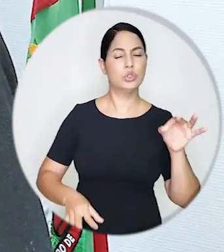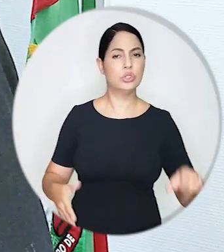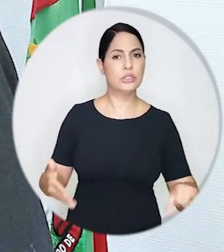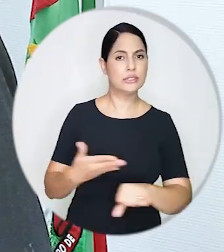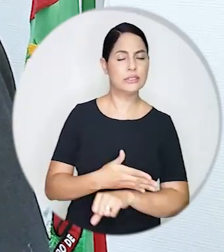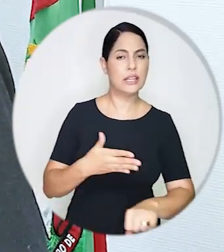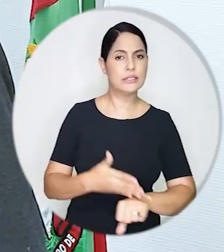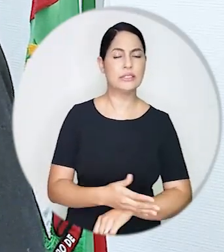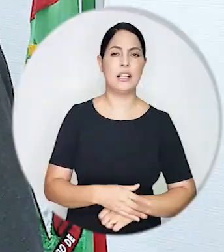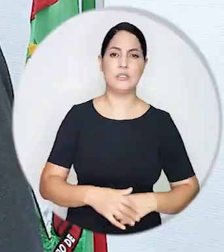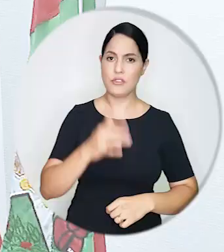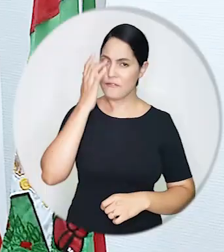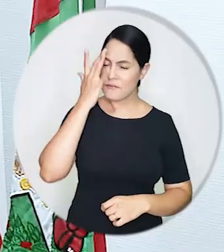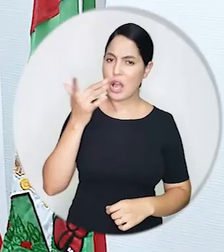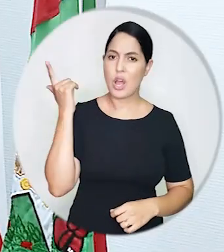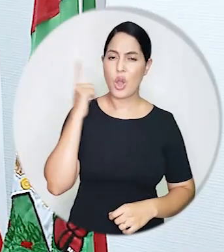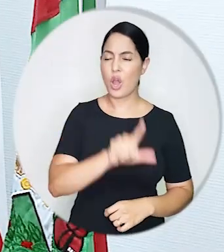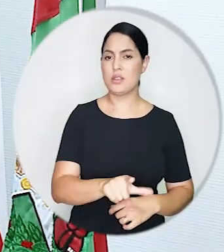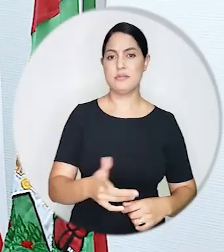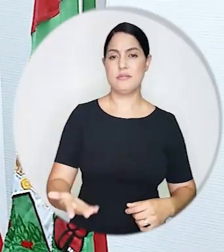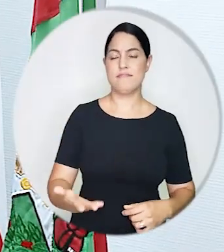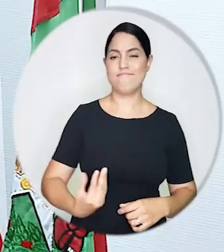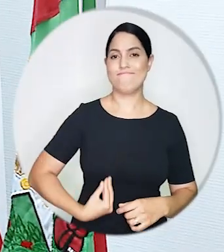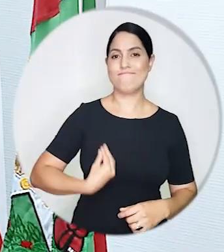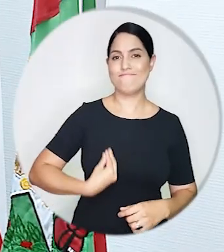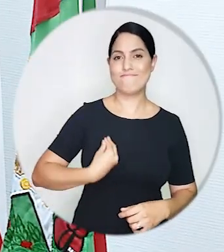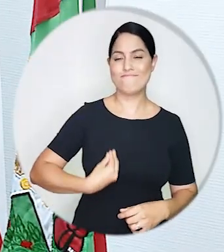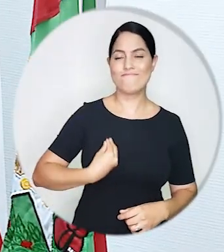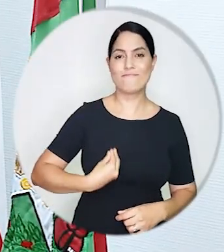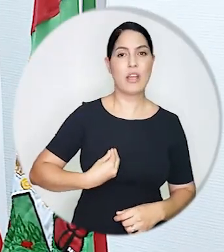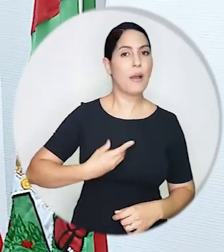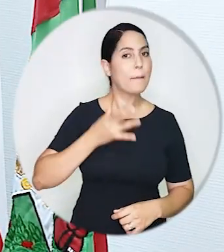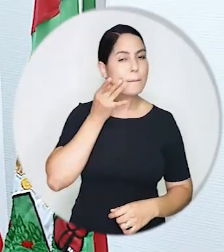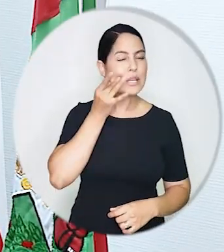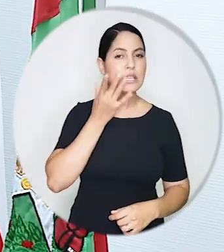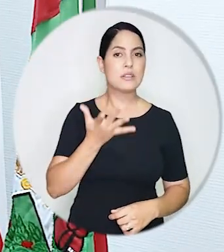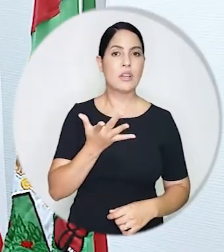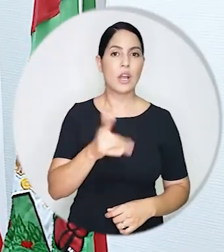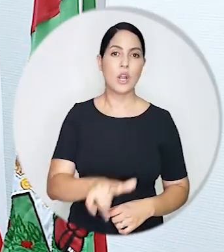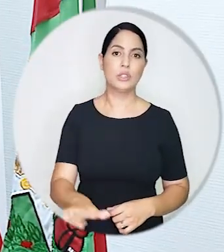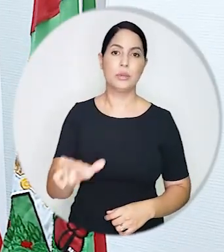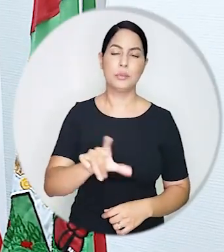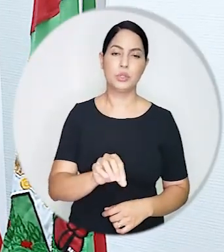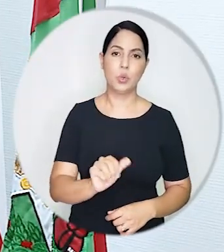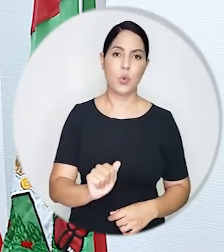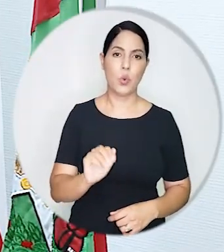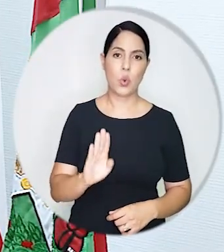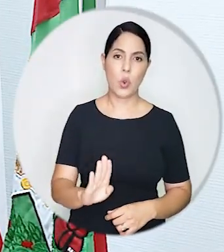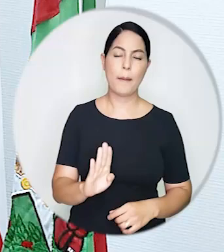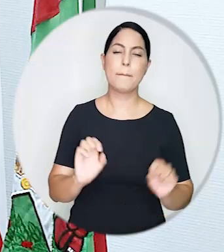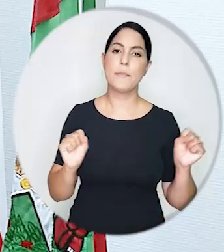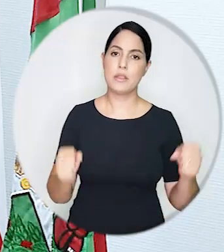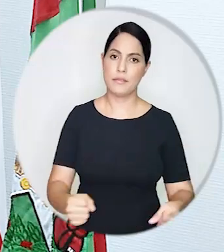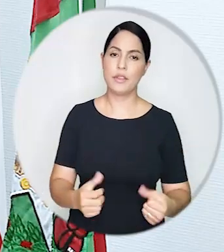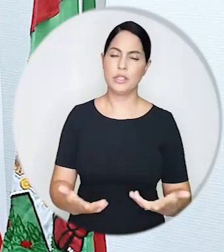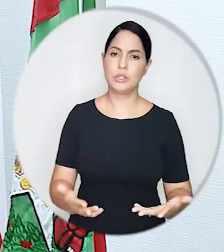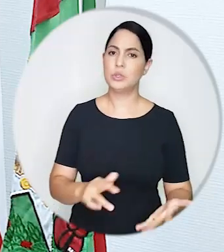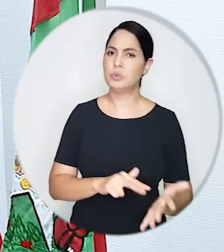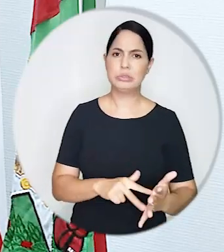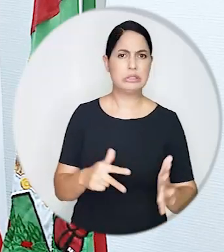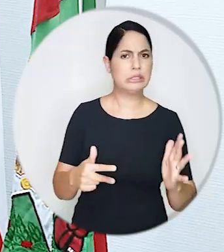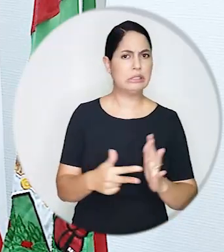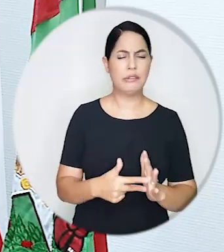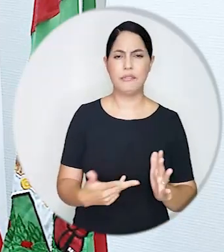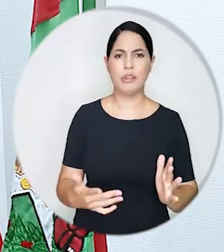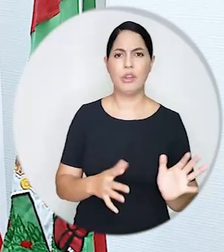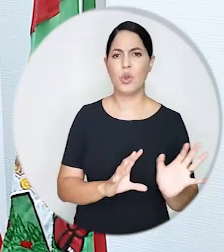ao sistema de justiça brasileiro. Esta retomada das atividades presenciais, defendida pela OAB, não significa,